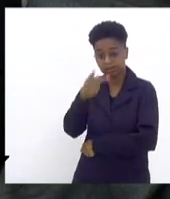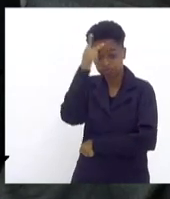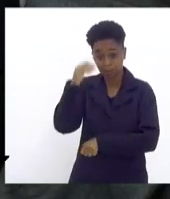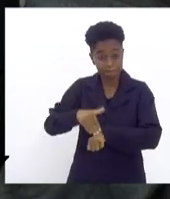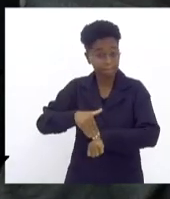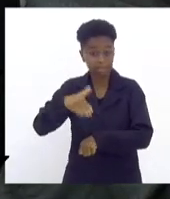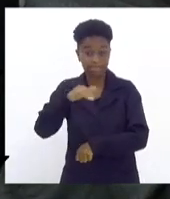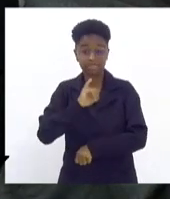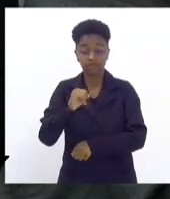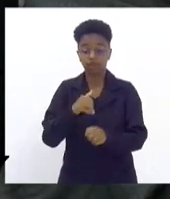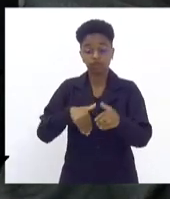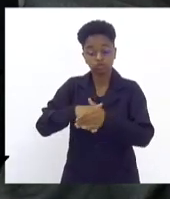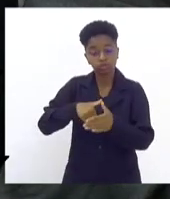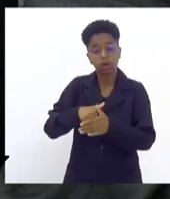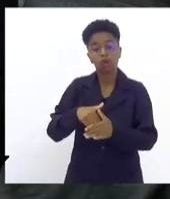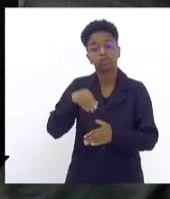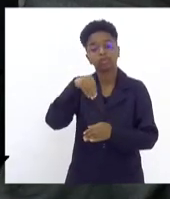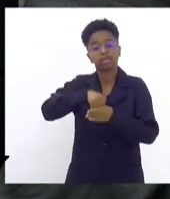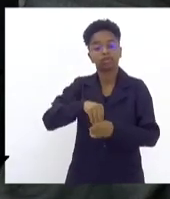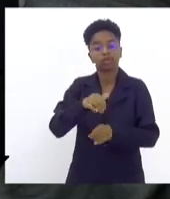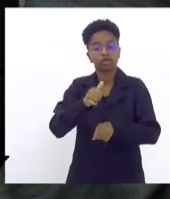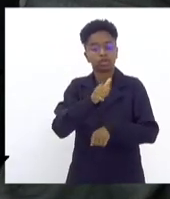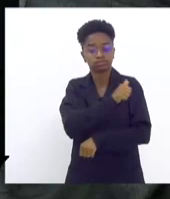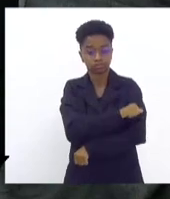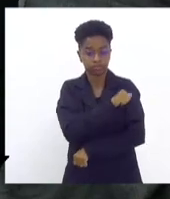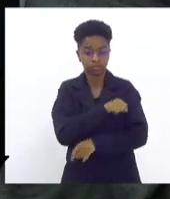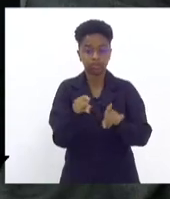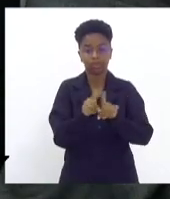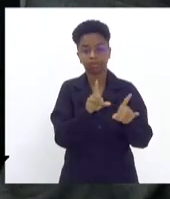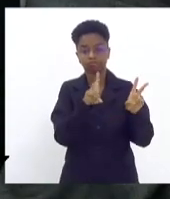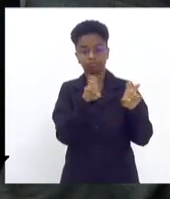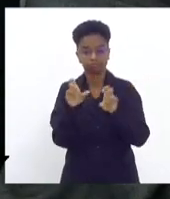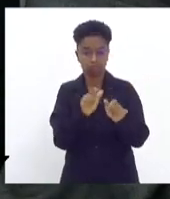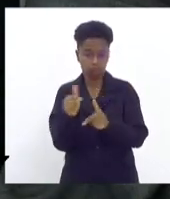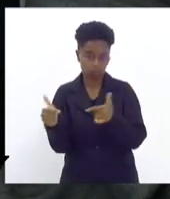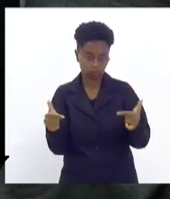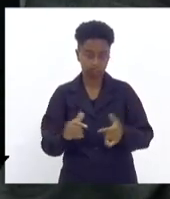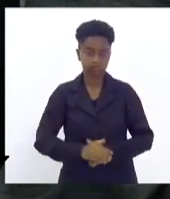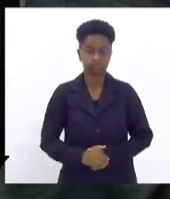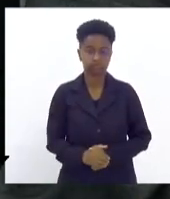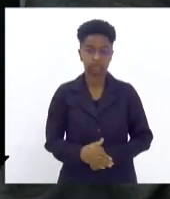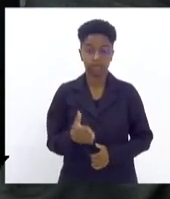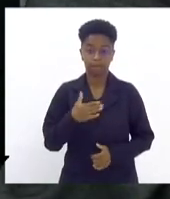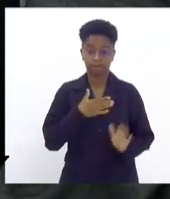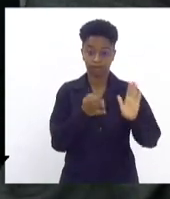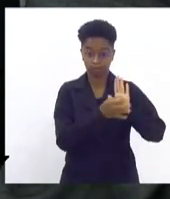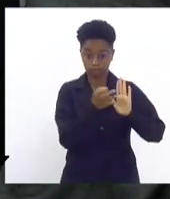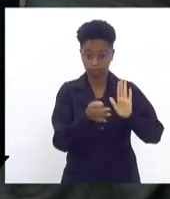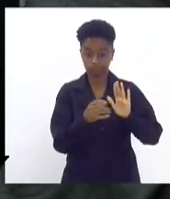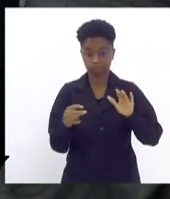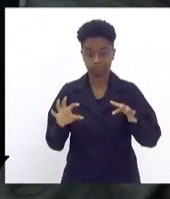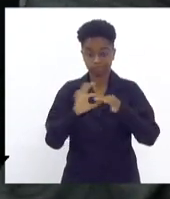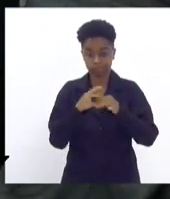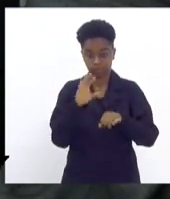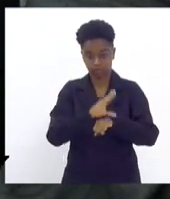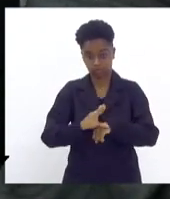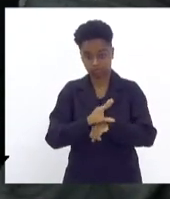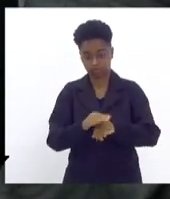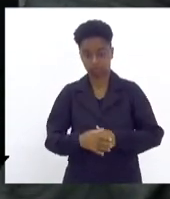de jogos de futebol no âmbito do Estado do Rio de Janeiro e da outras providências. Meu parecer é pela constitucionalidade.